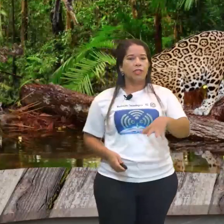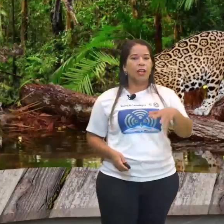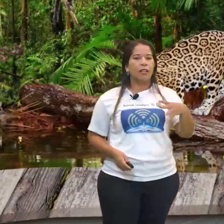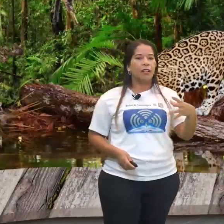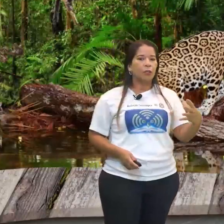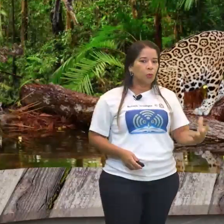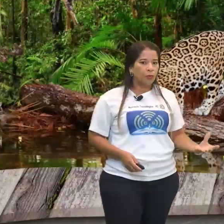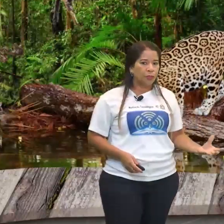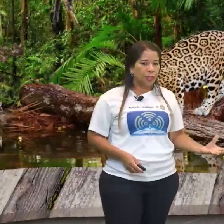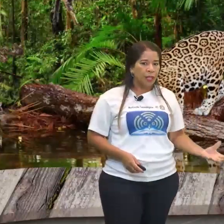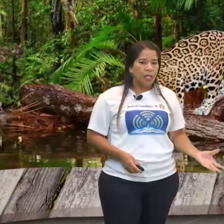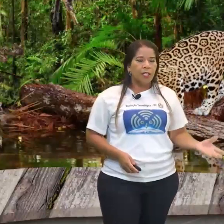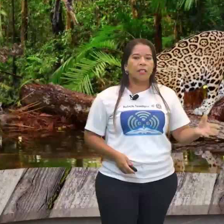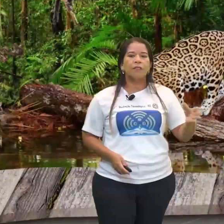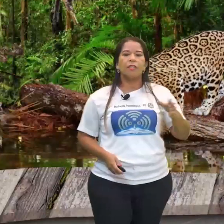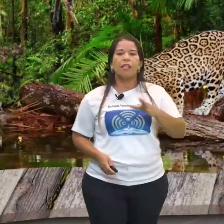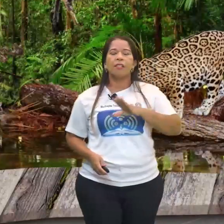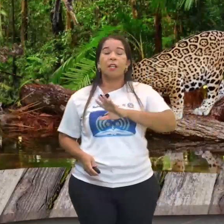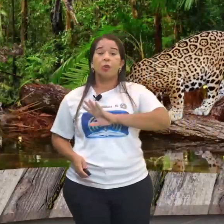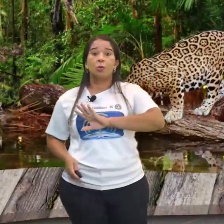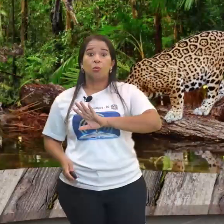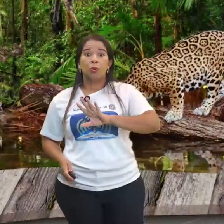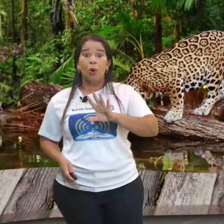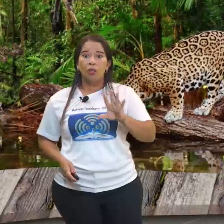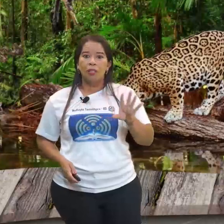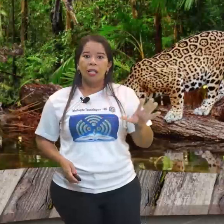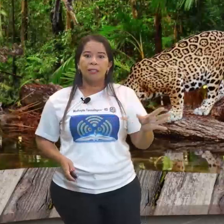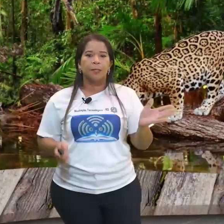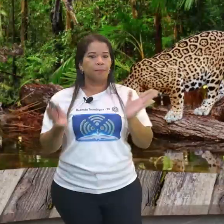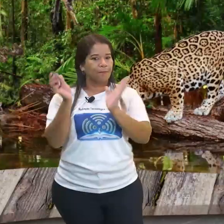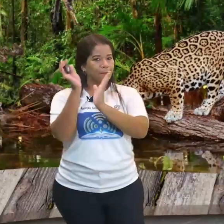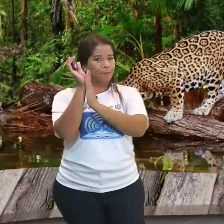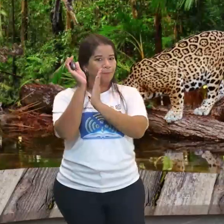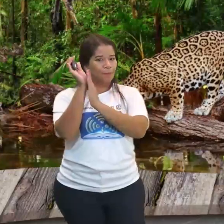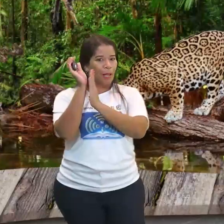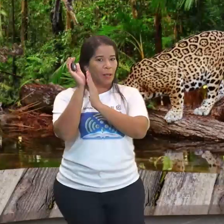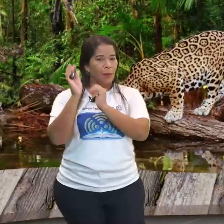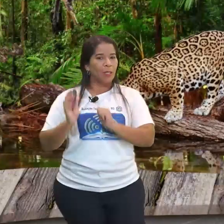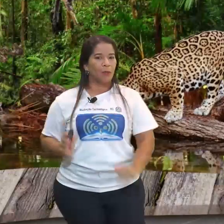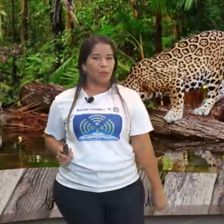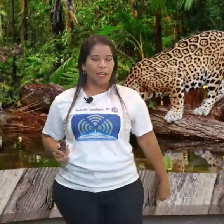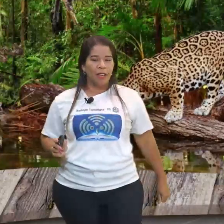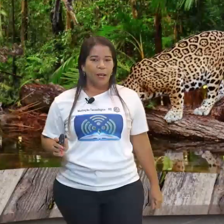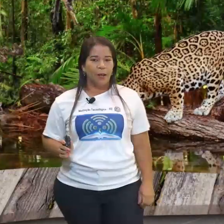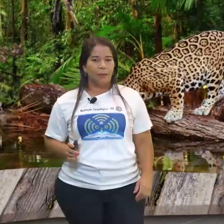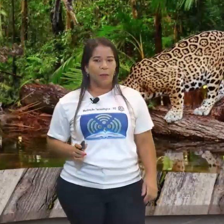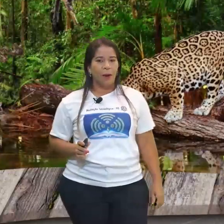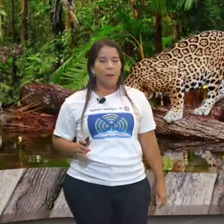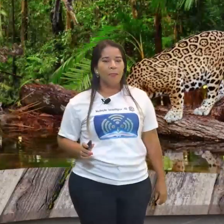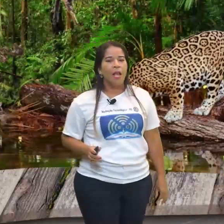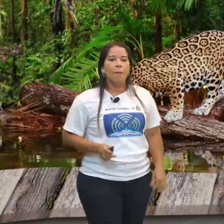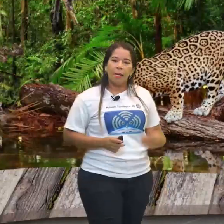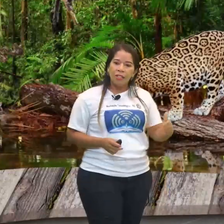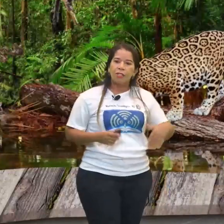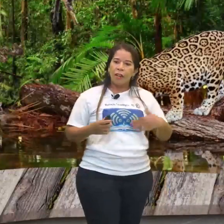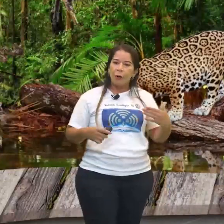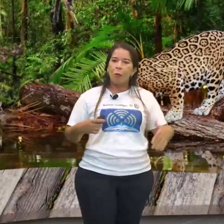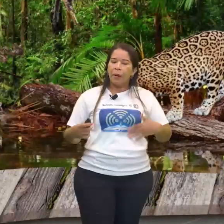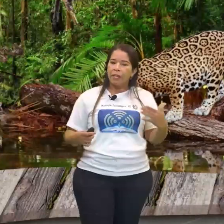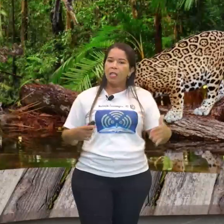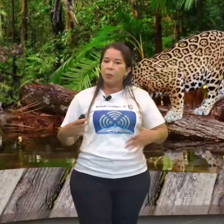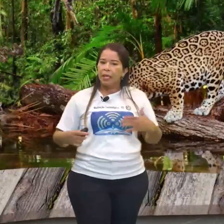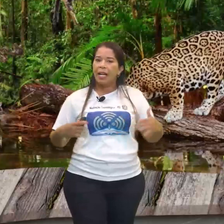para a gente tirar aquela dúvida. Se você acertou todas, parabéns para você, tá bom? Mas a